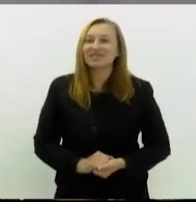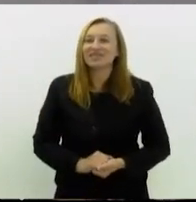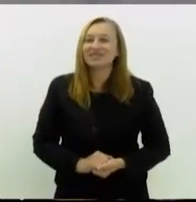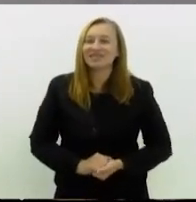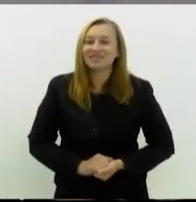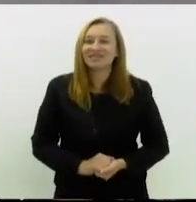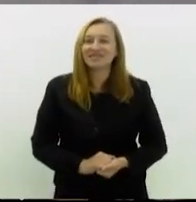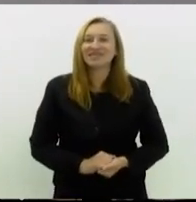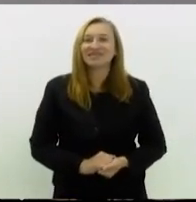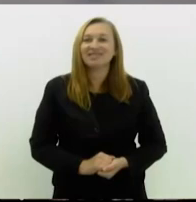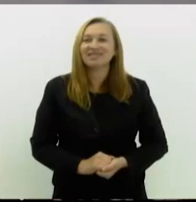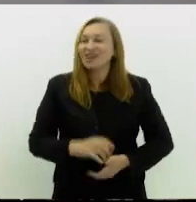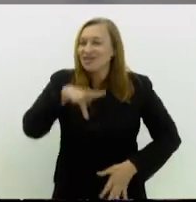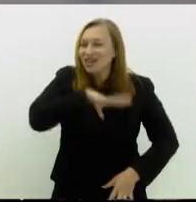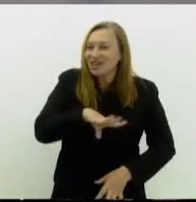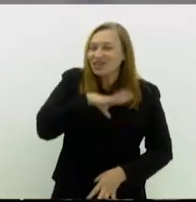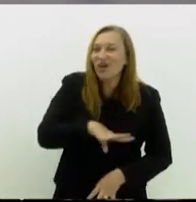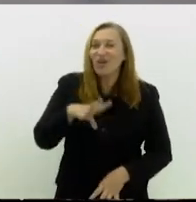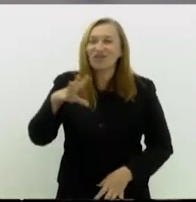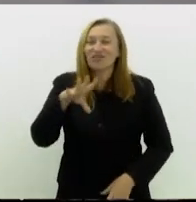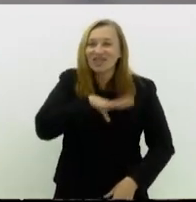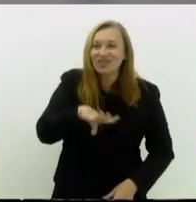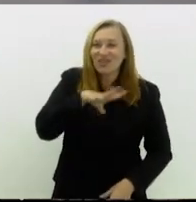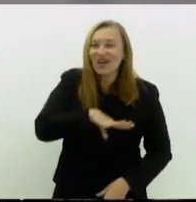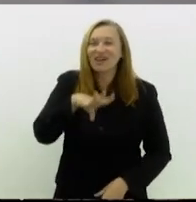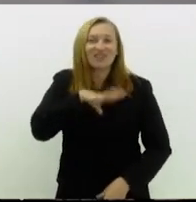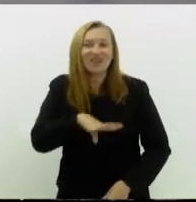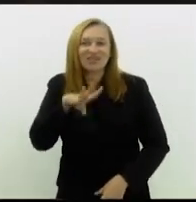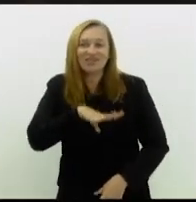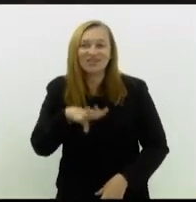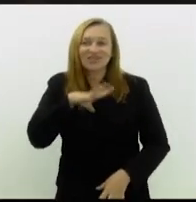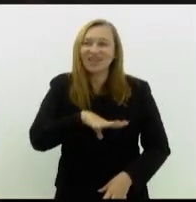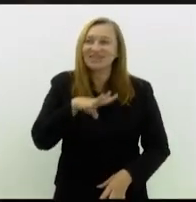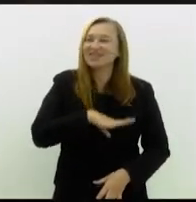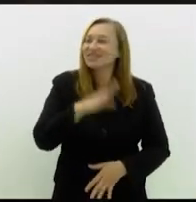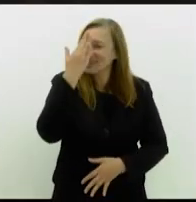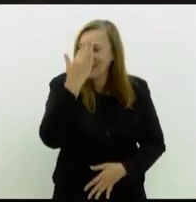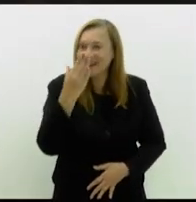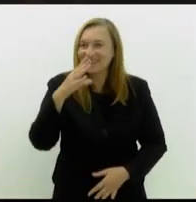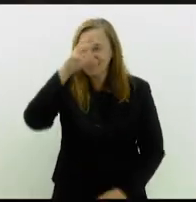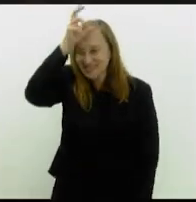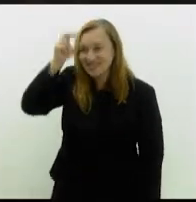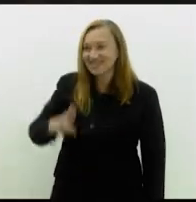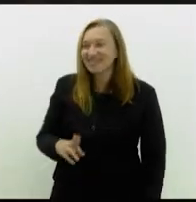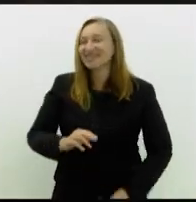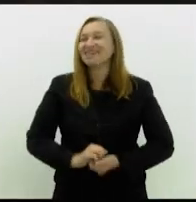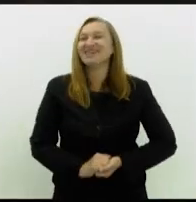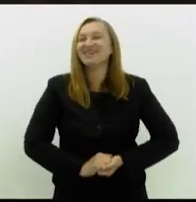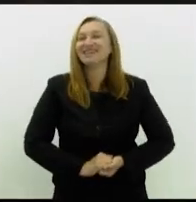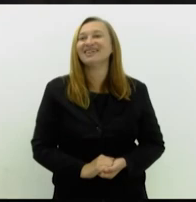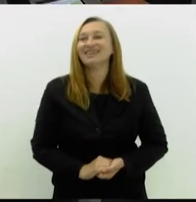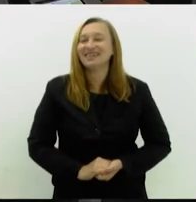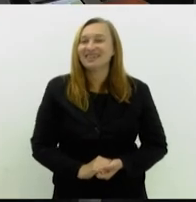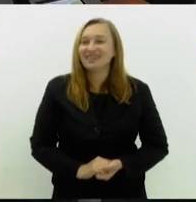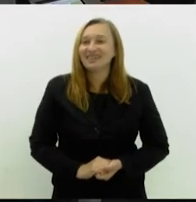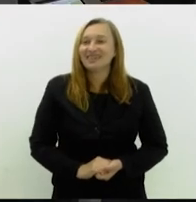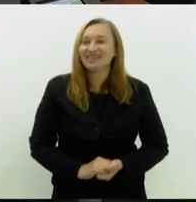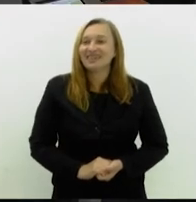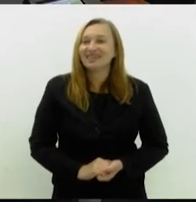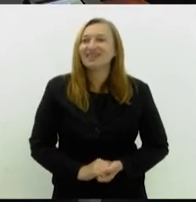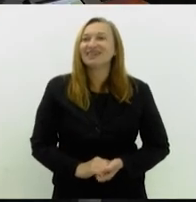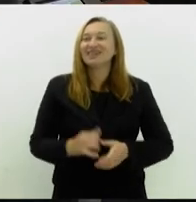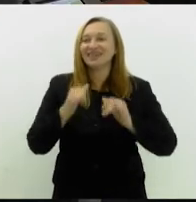elo Vasco Vasco Vasco obrigado Ju Presidente deputada Mara pra